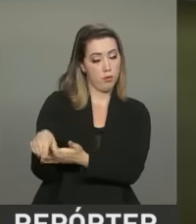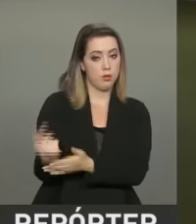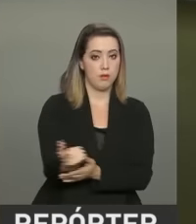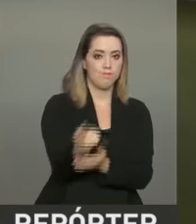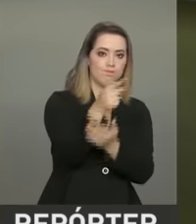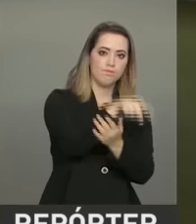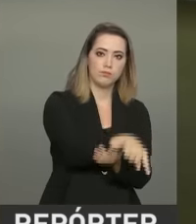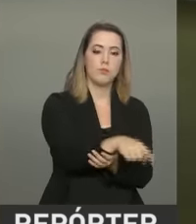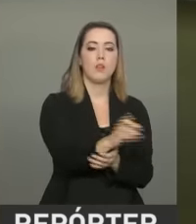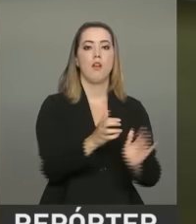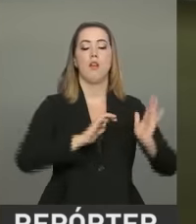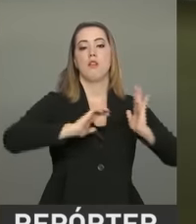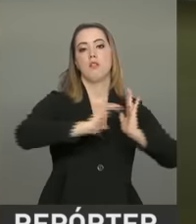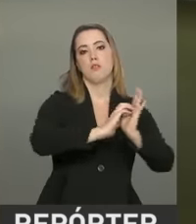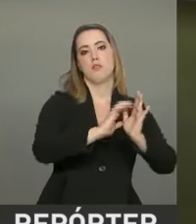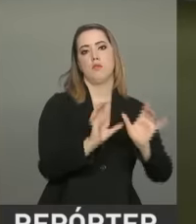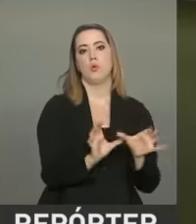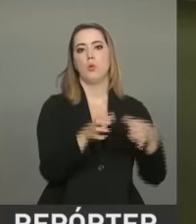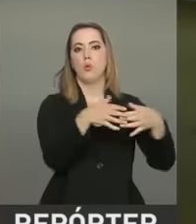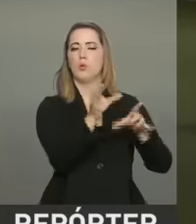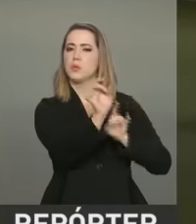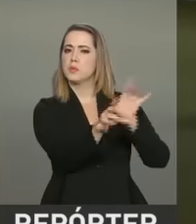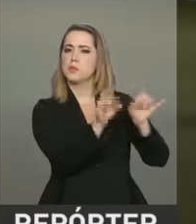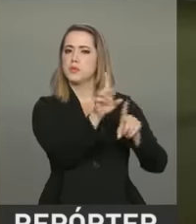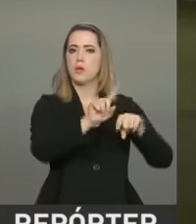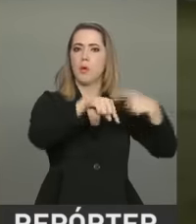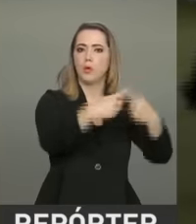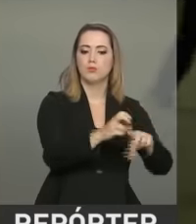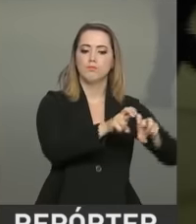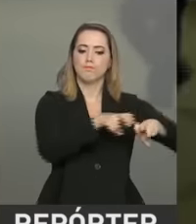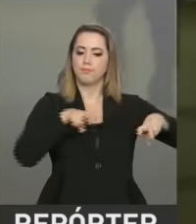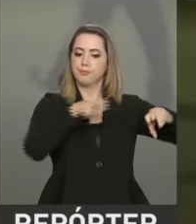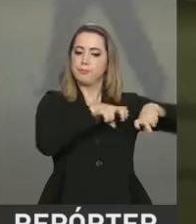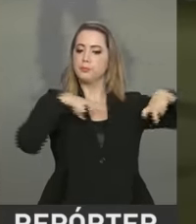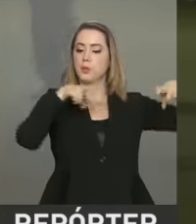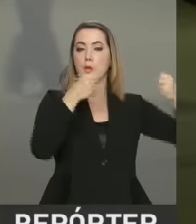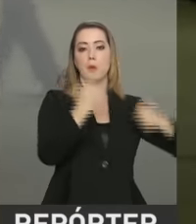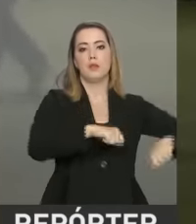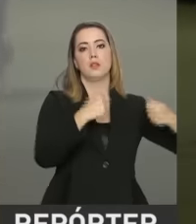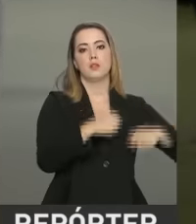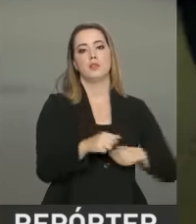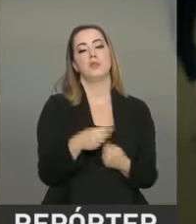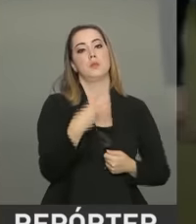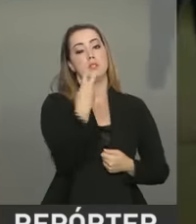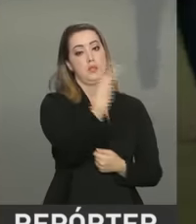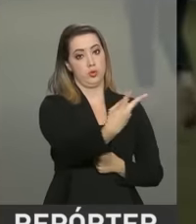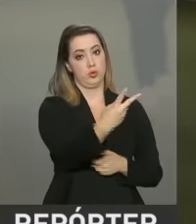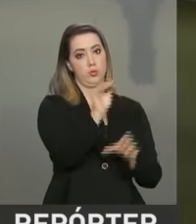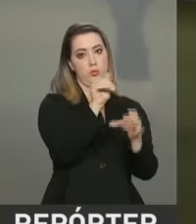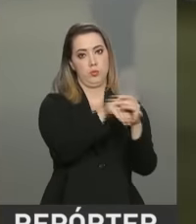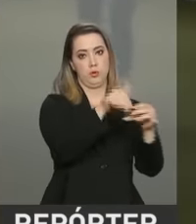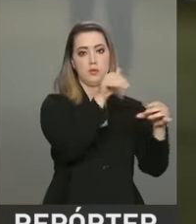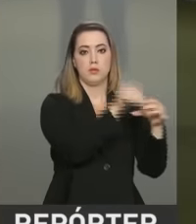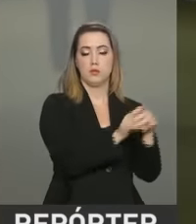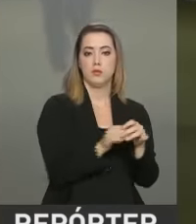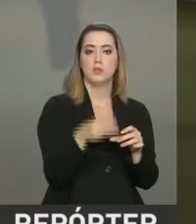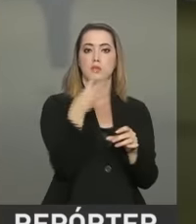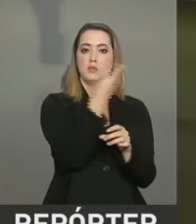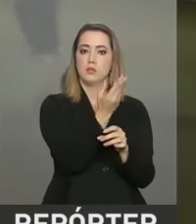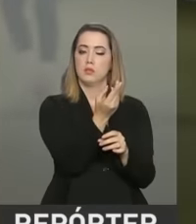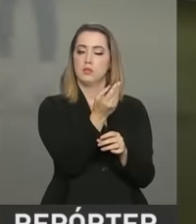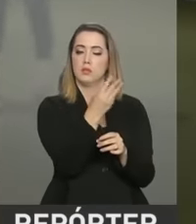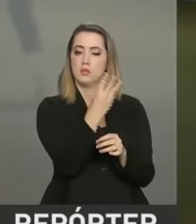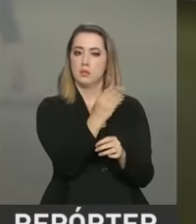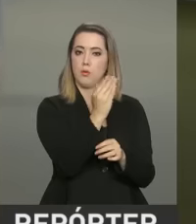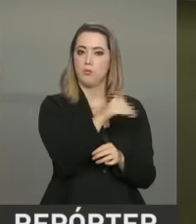de Constituição e Justiça do Senado e depois vai para o plenário, onde também são necessários dois turnos de votação com 3/5